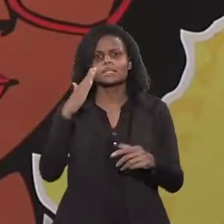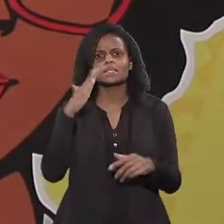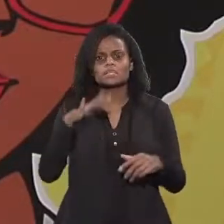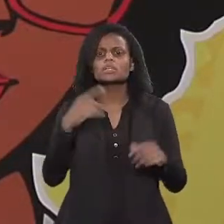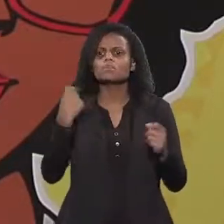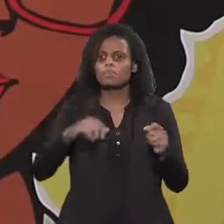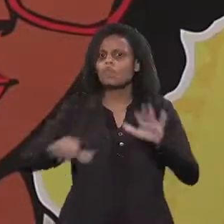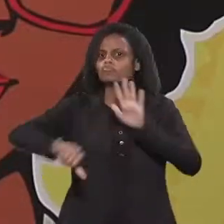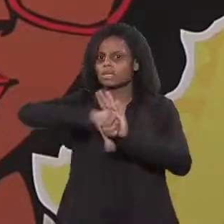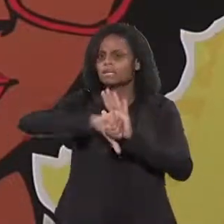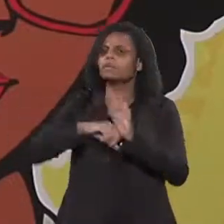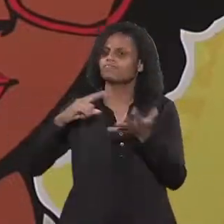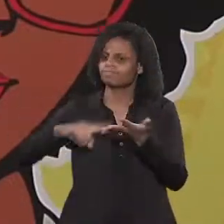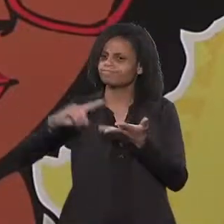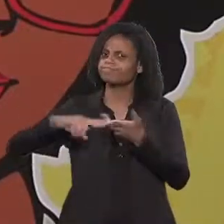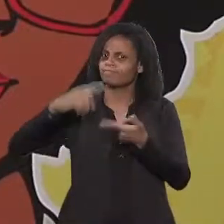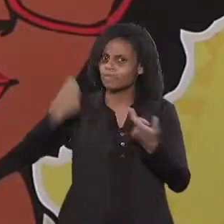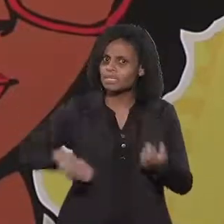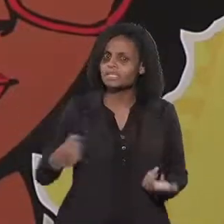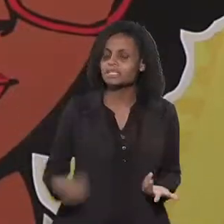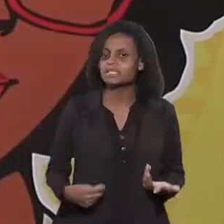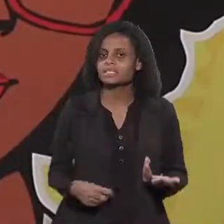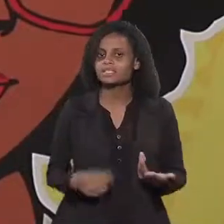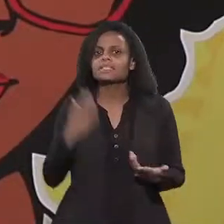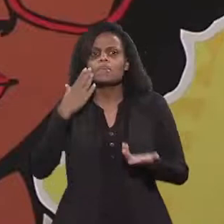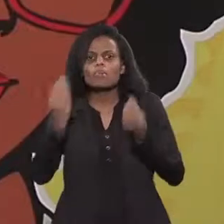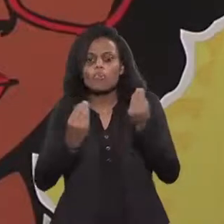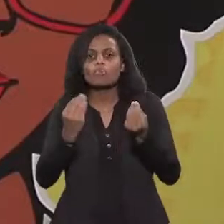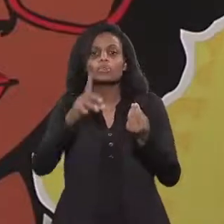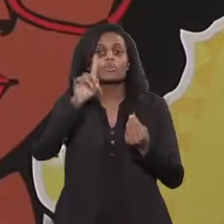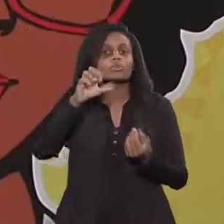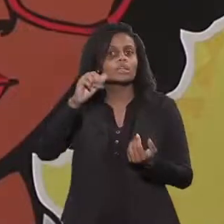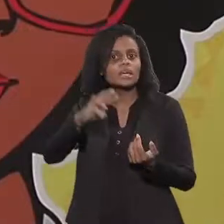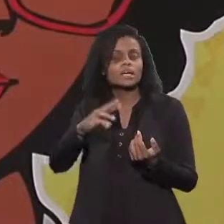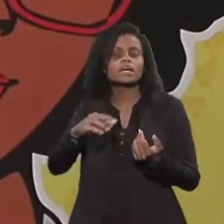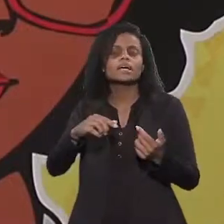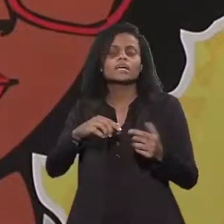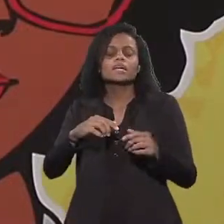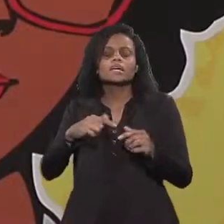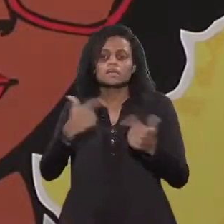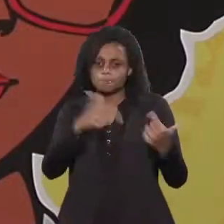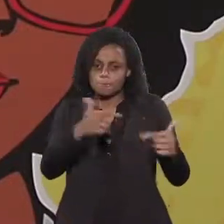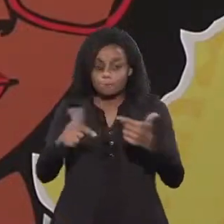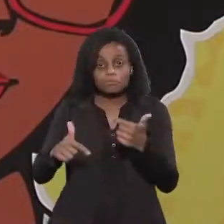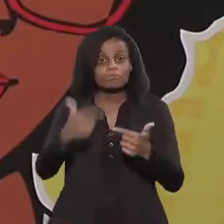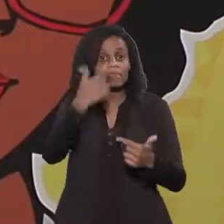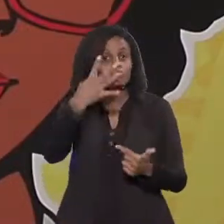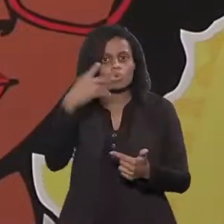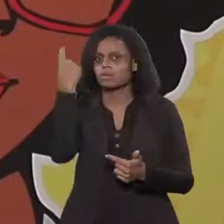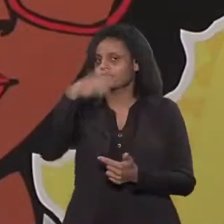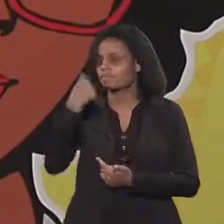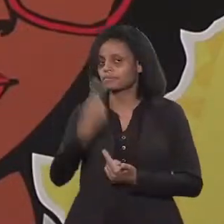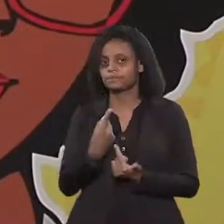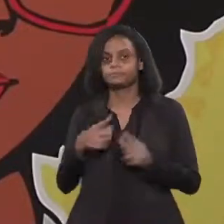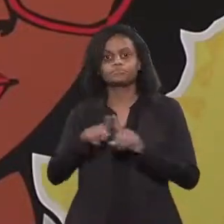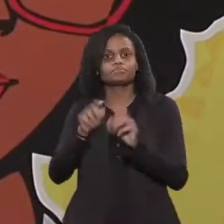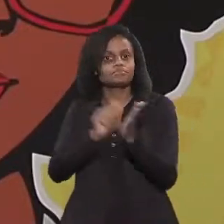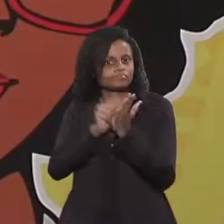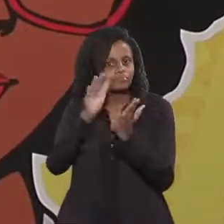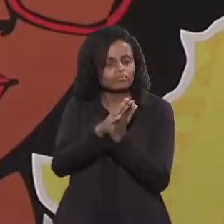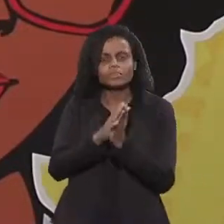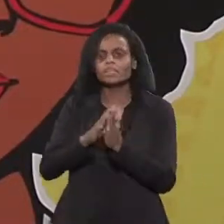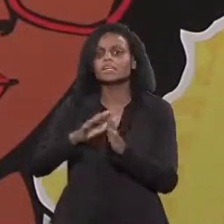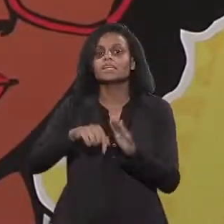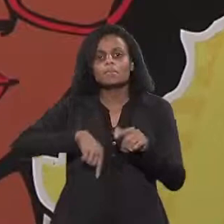precisa de especificidades. Então, uma DEAN que funcione 24 horas, com atendimento que seja capaz de gerar um registro de ocorrência,